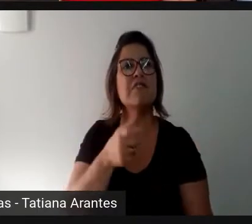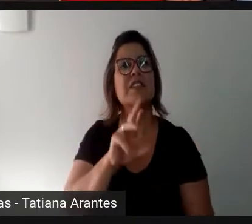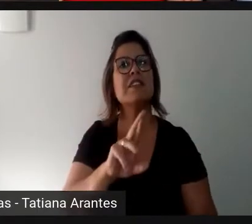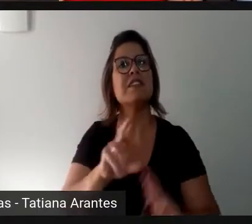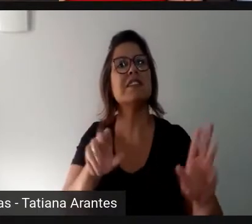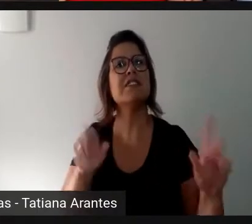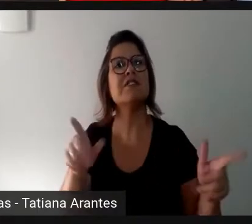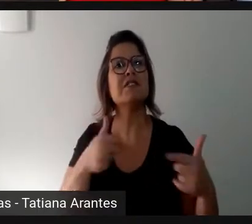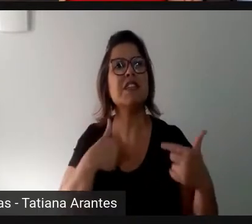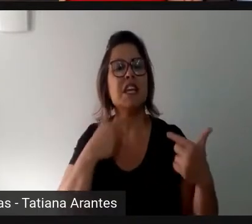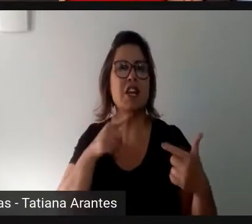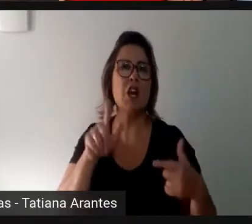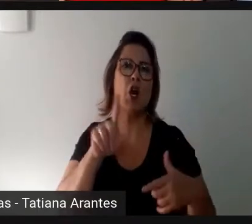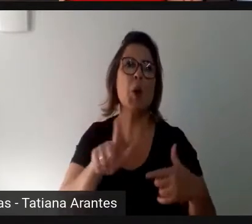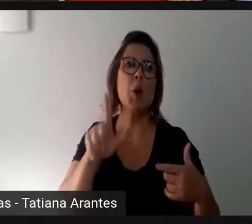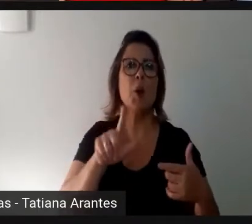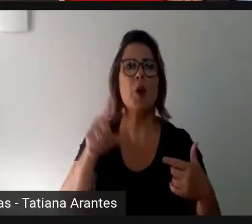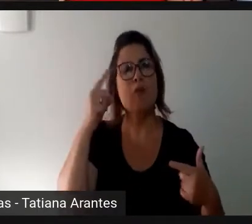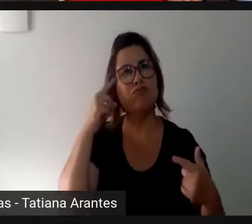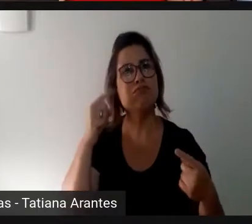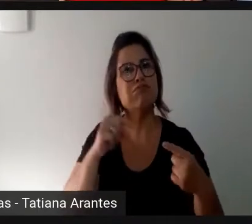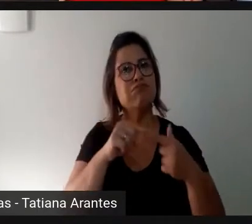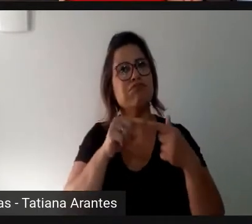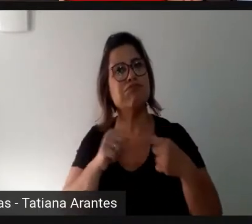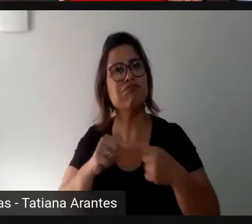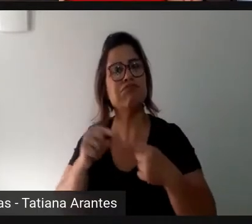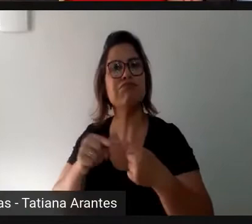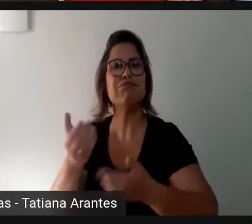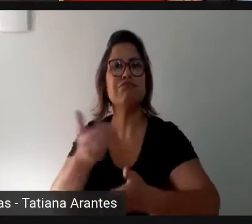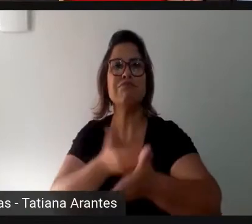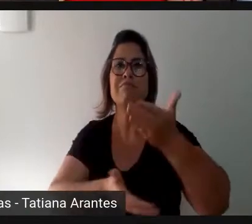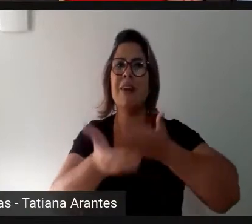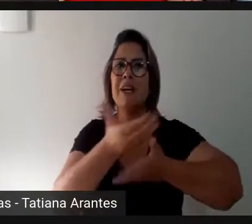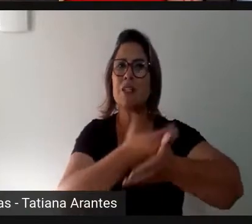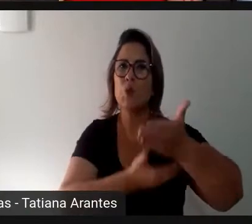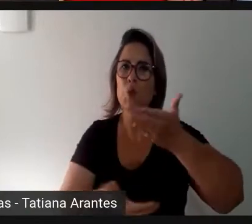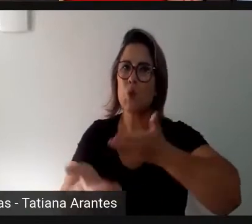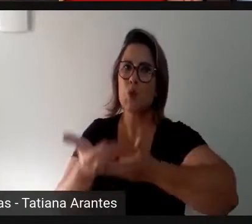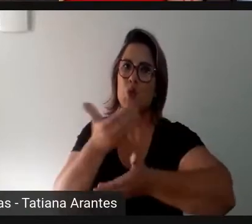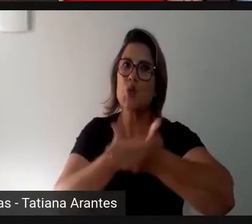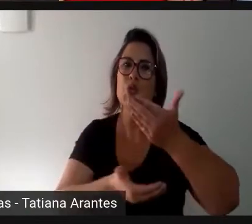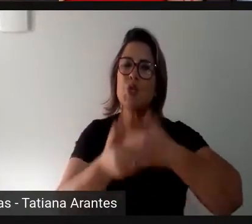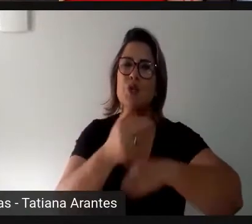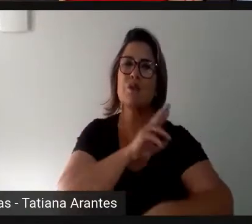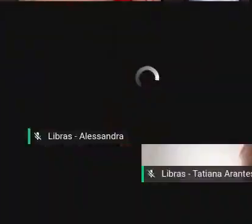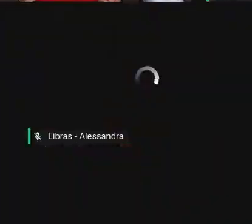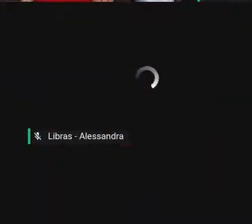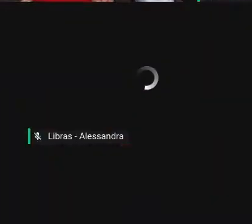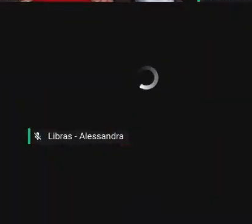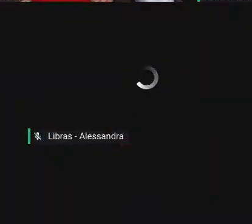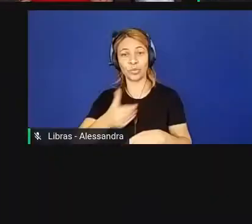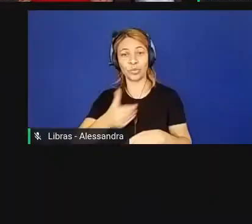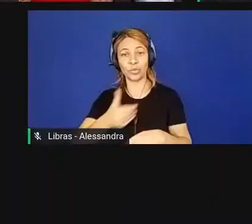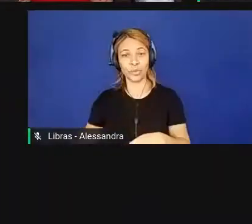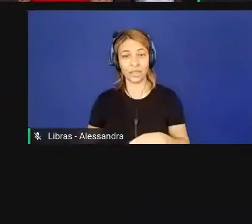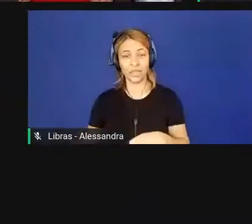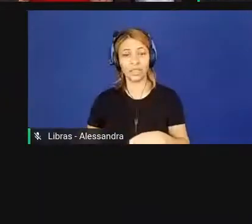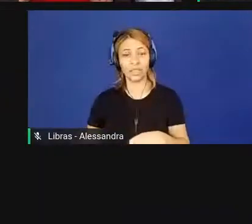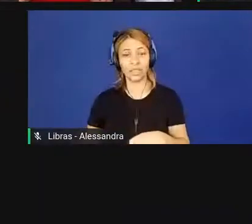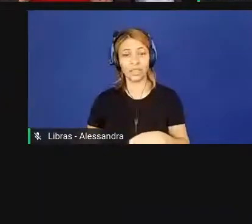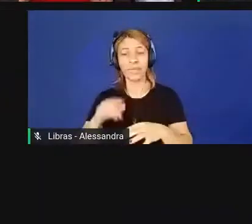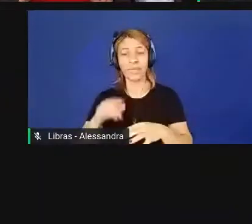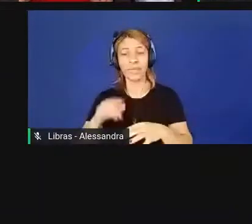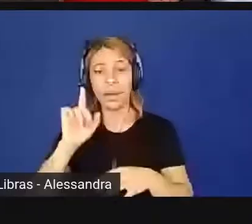óbvio dizer que é necessária uma interlocução entre esses diversos setores e os representantes políticos. A questão é de forma o